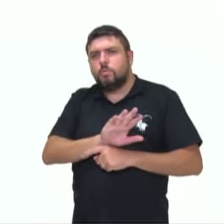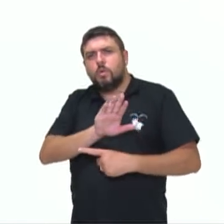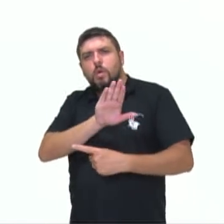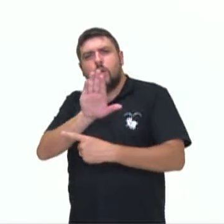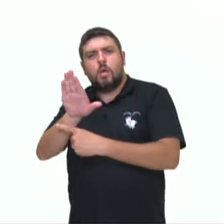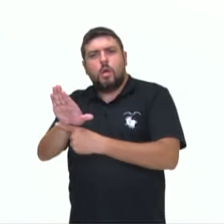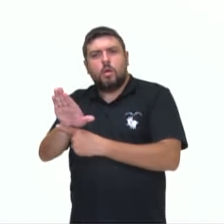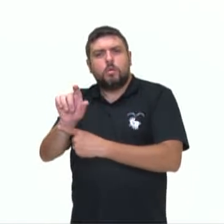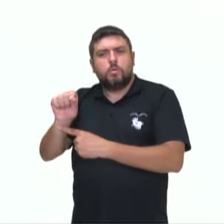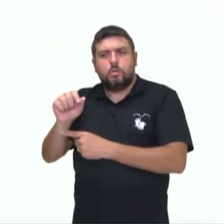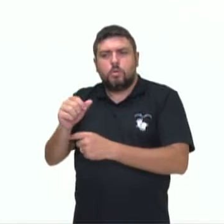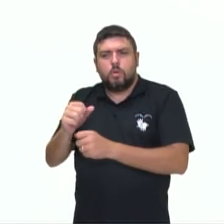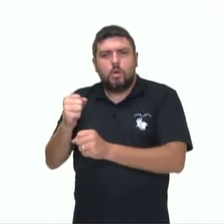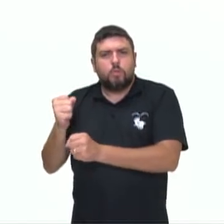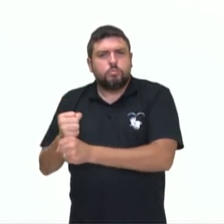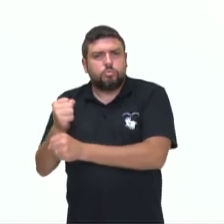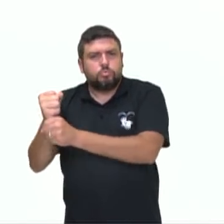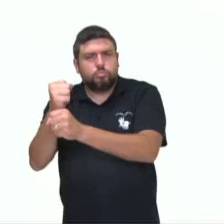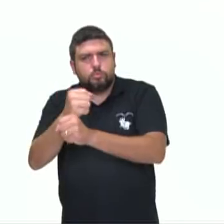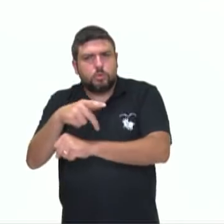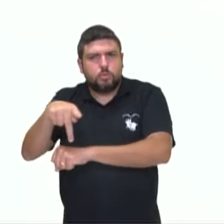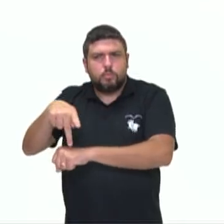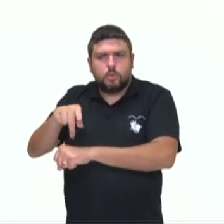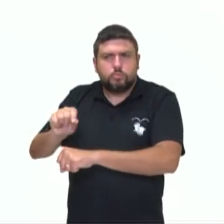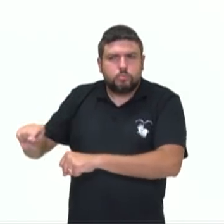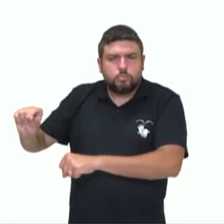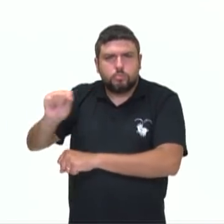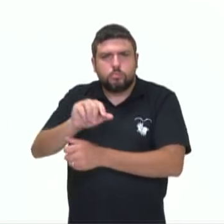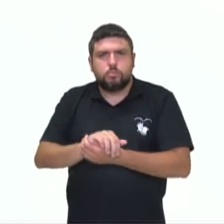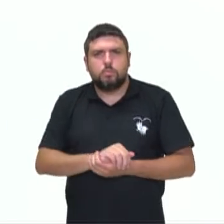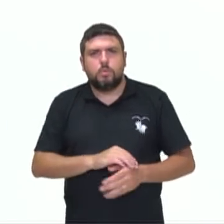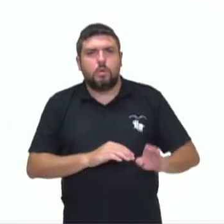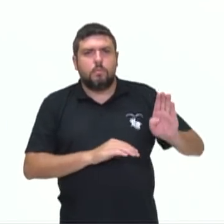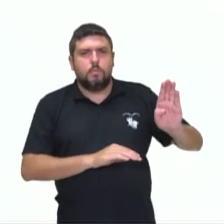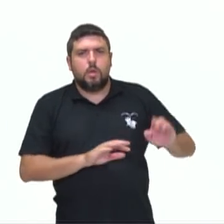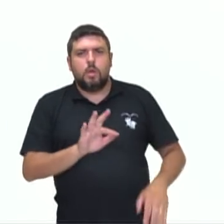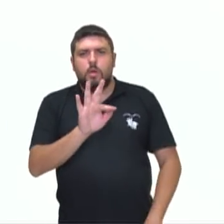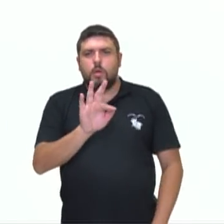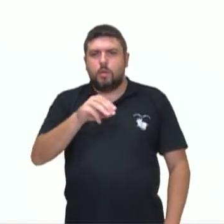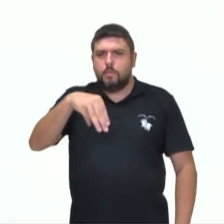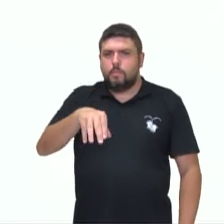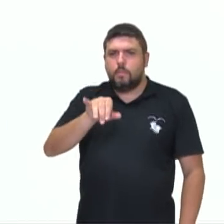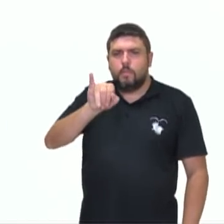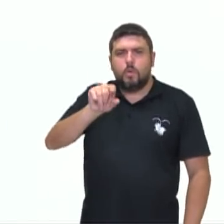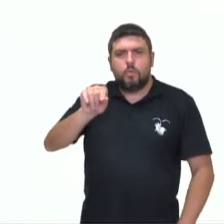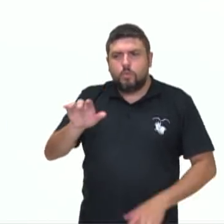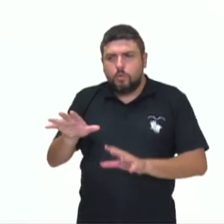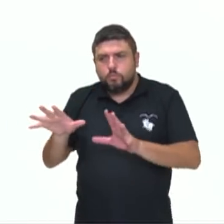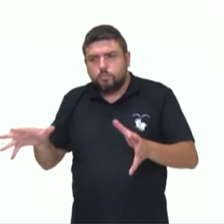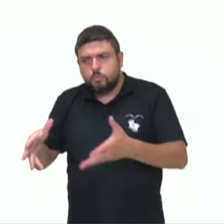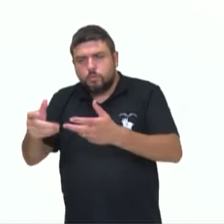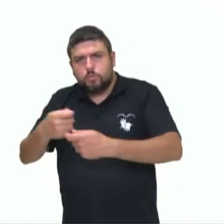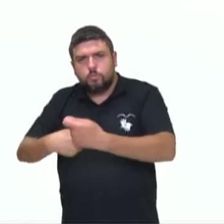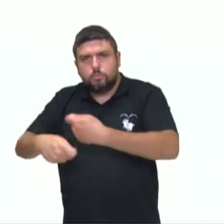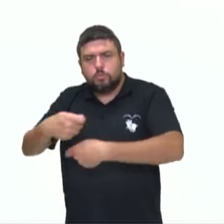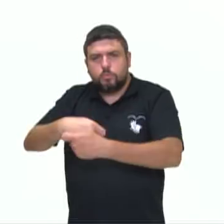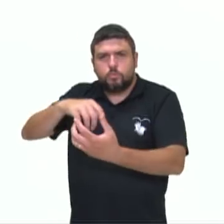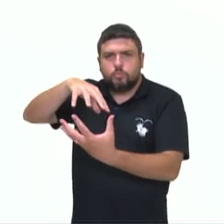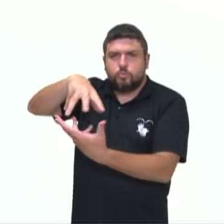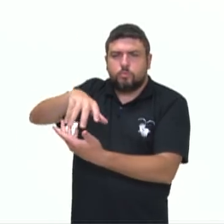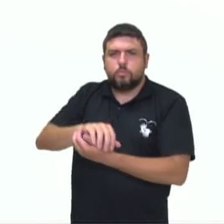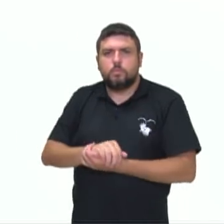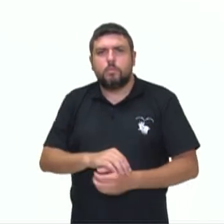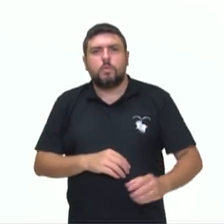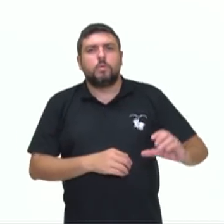geração de infraestrutura em vários países. B, o FMI, com o objetivo de estimular o comércio internacional.